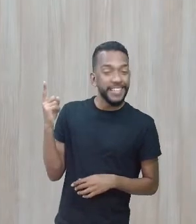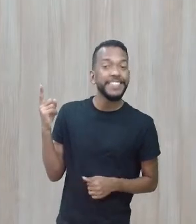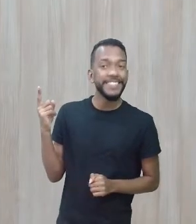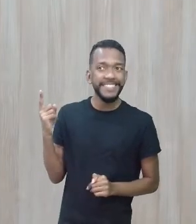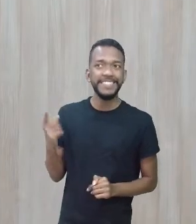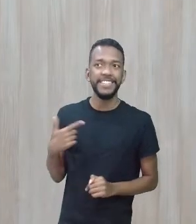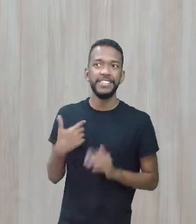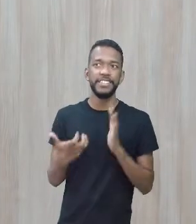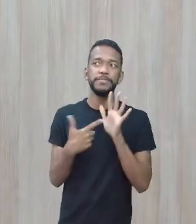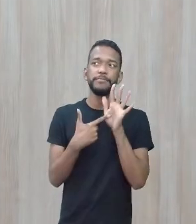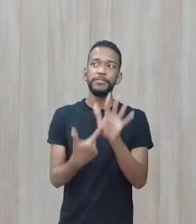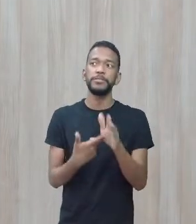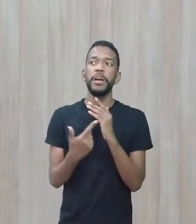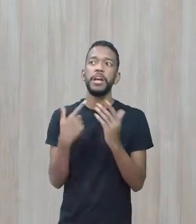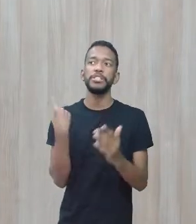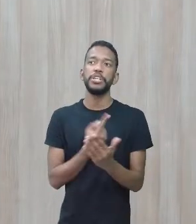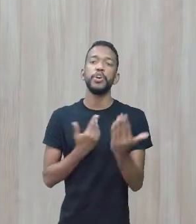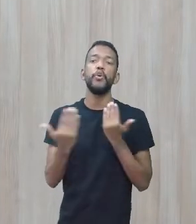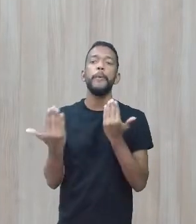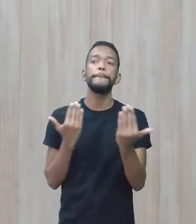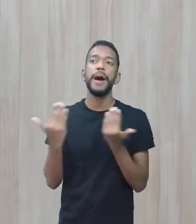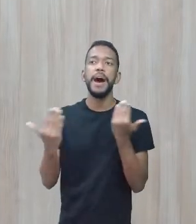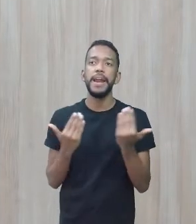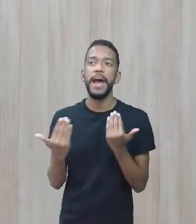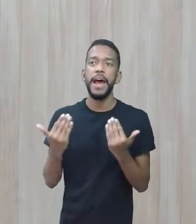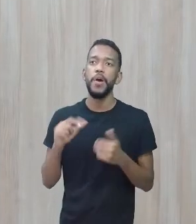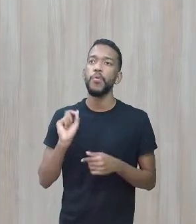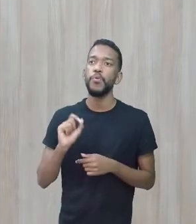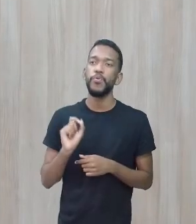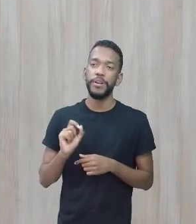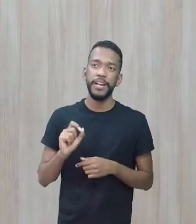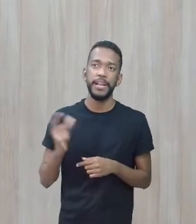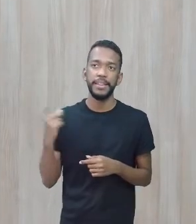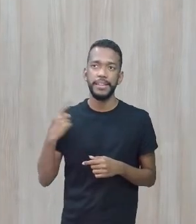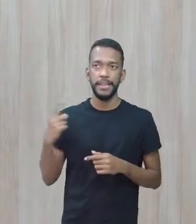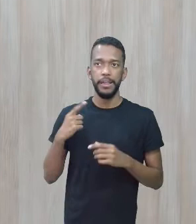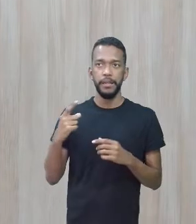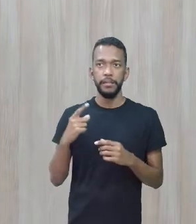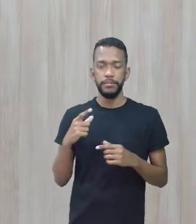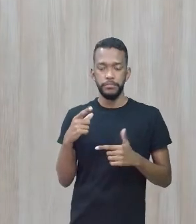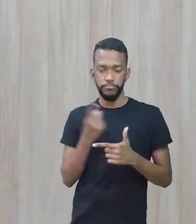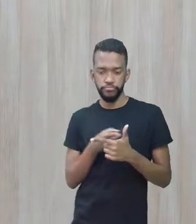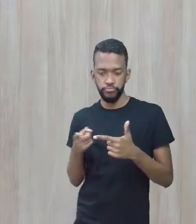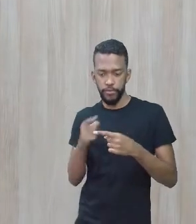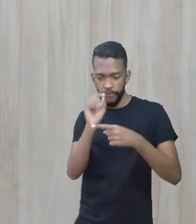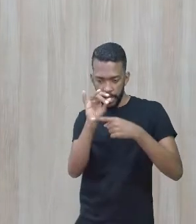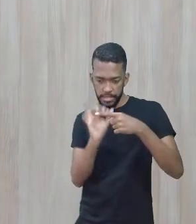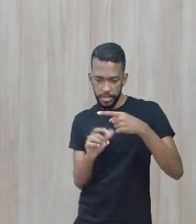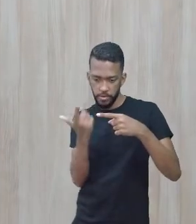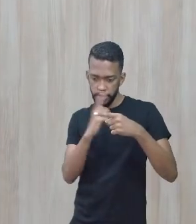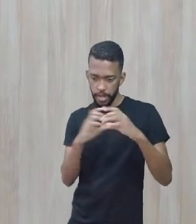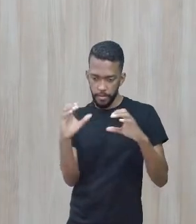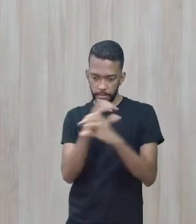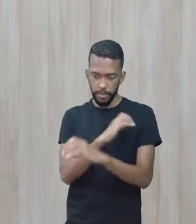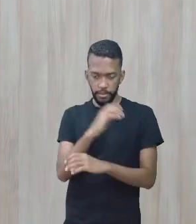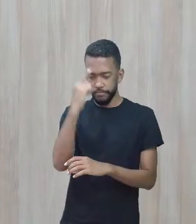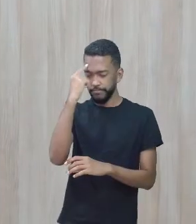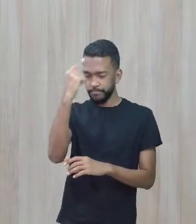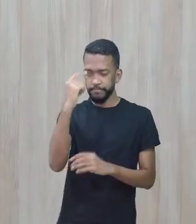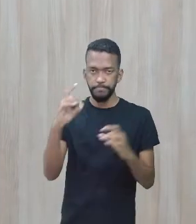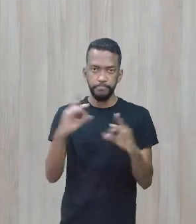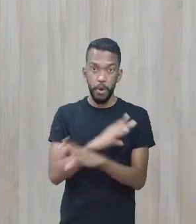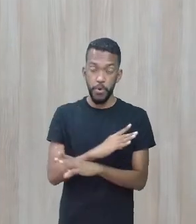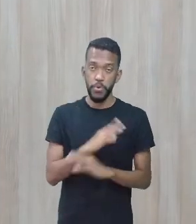a gente fazer agora essa comparação entre fração que completa a ideia. Vamos dar uma olhadinha aqui no problema. Ó,